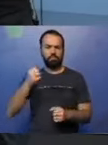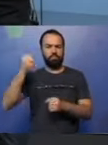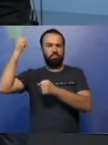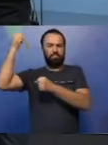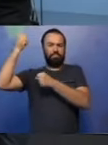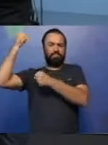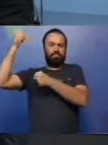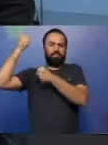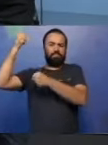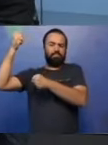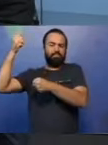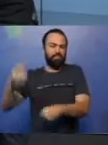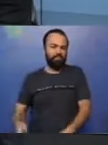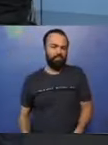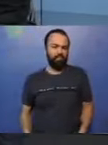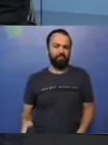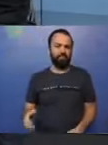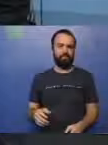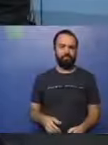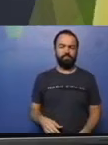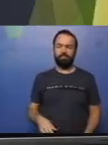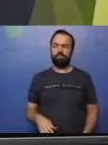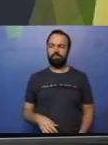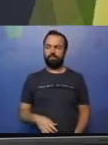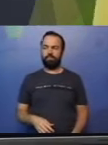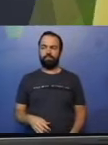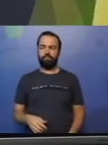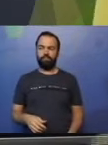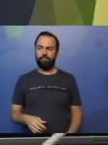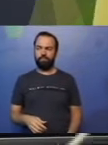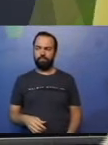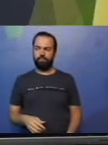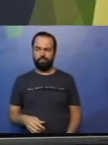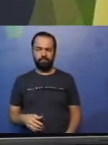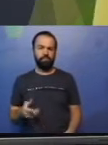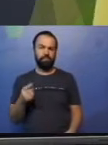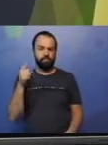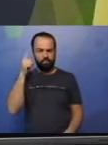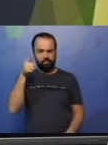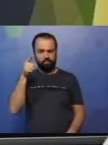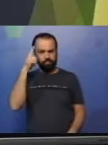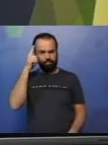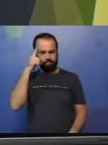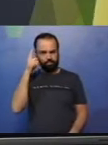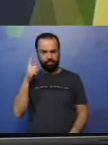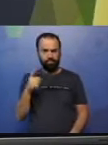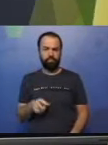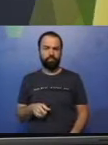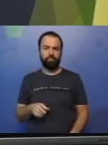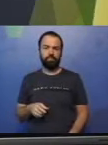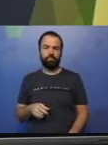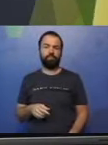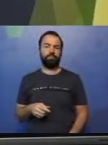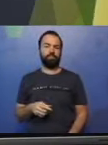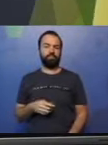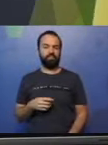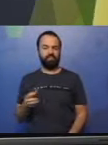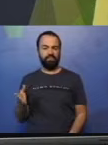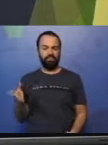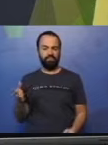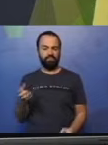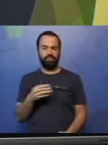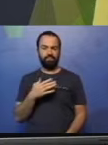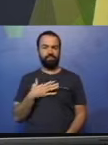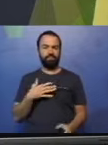esse ano, essa temporada? Ou você pensa, será que o Palmeiras